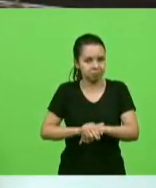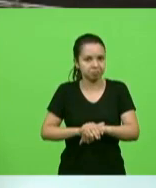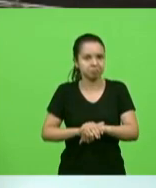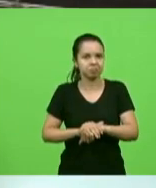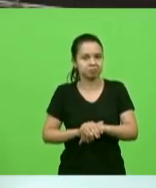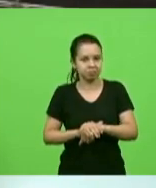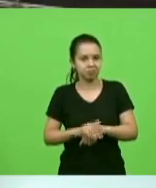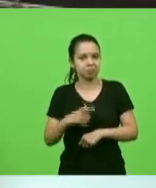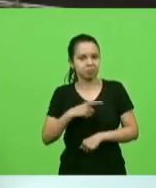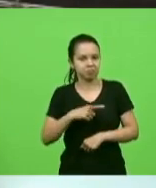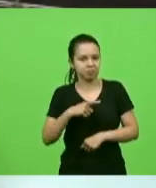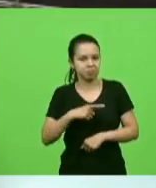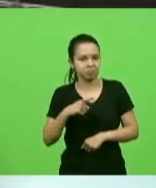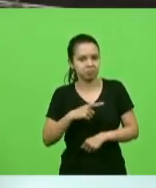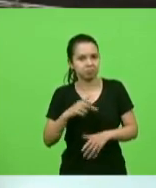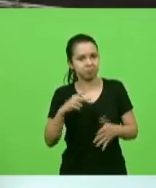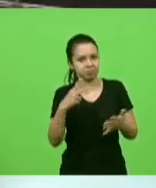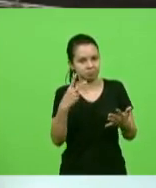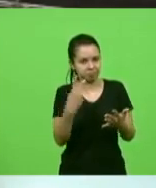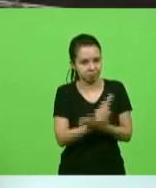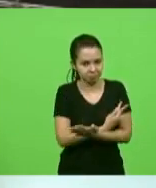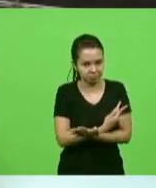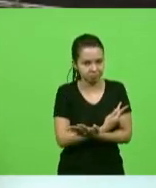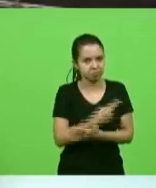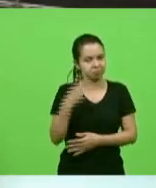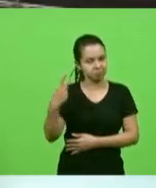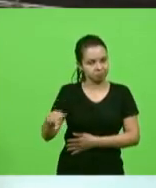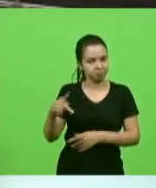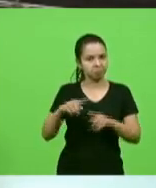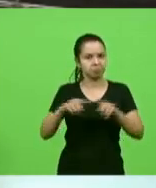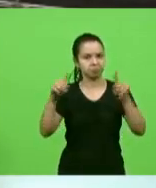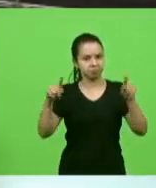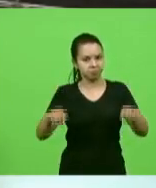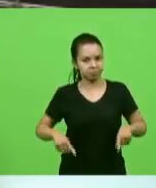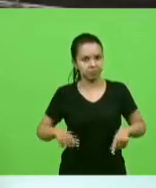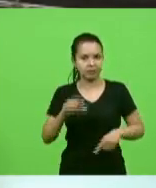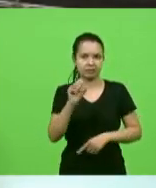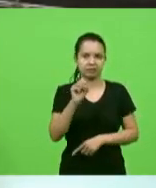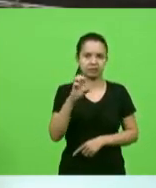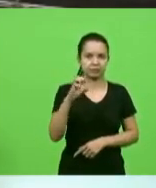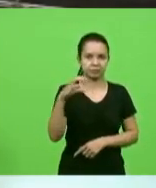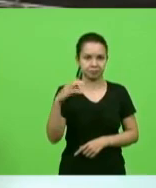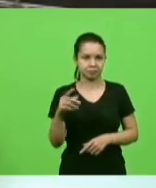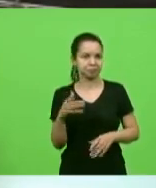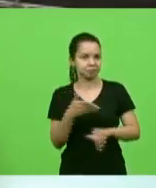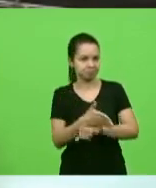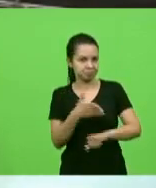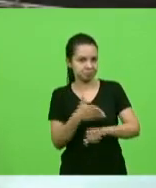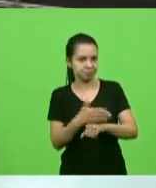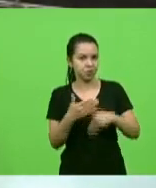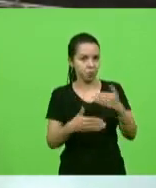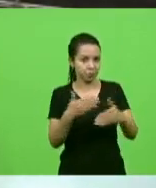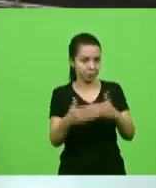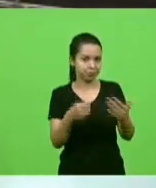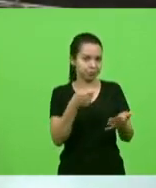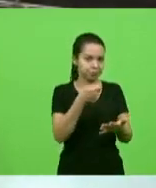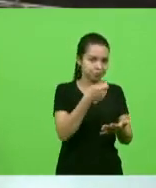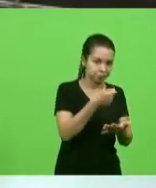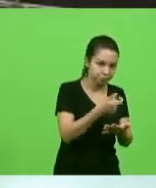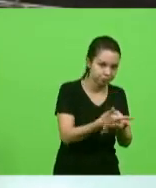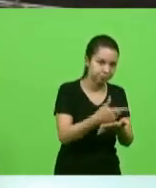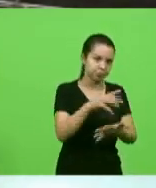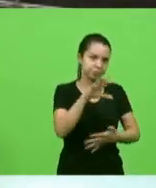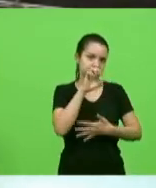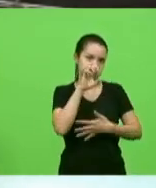ocorrência de Atos lesivos dos servidores da Cesp e participaram do processo na Compra